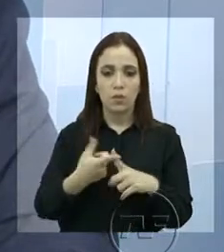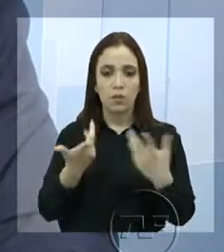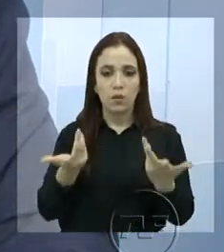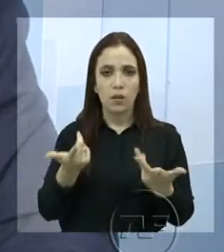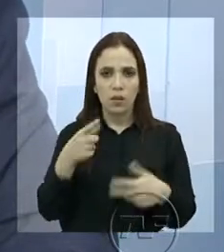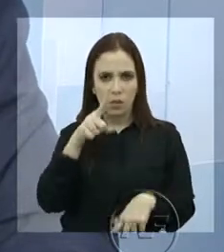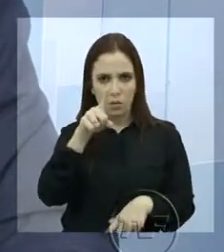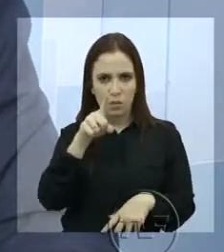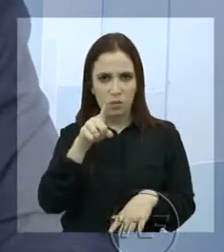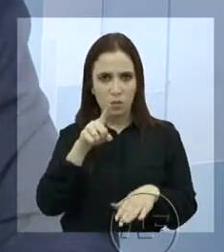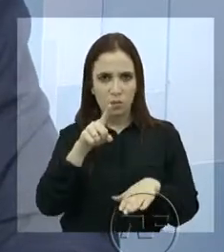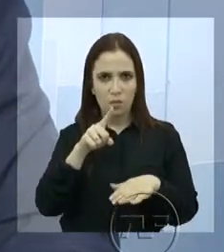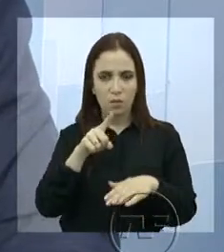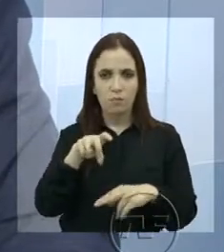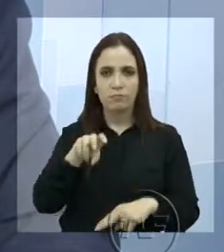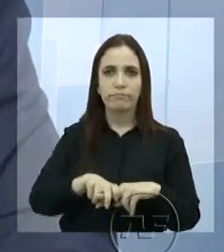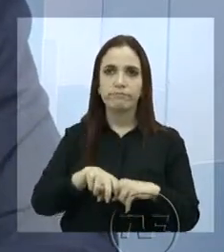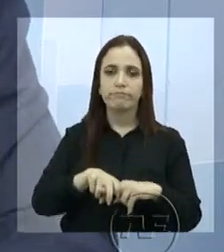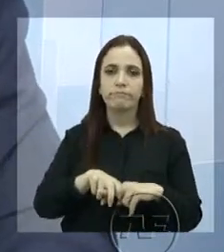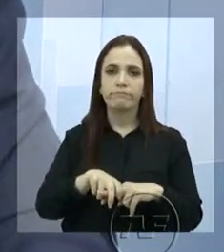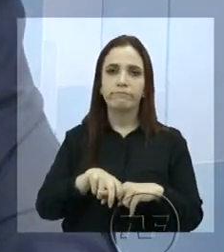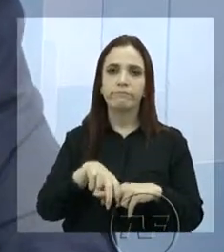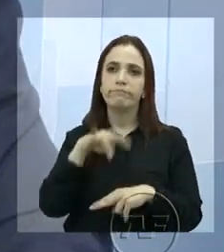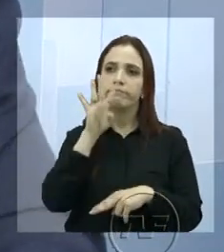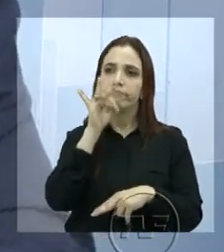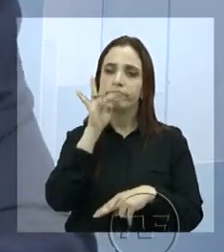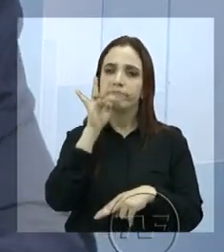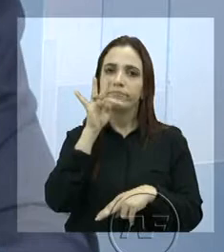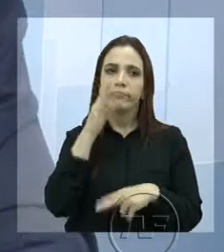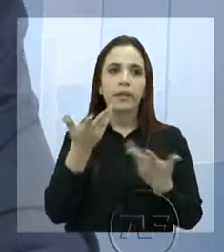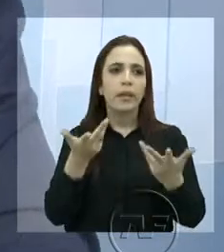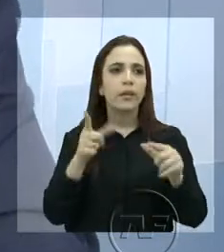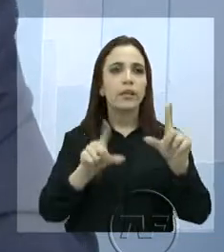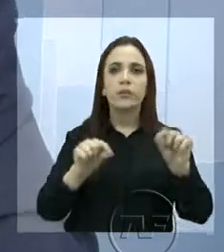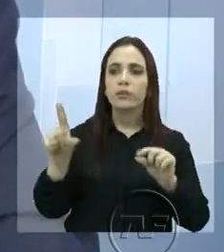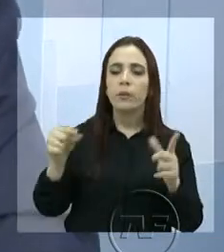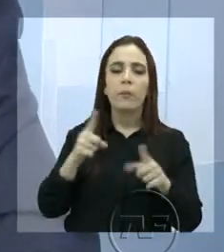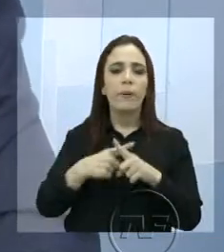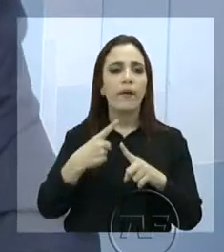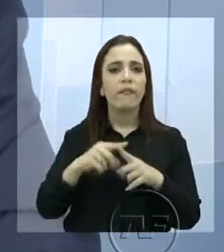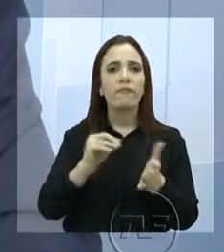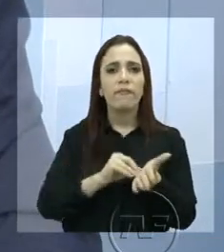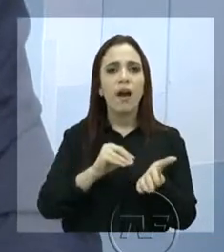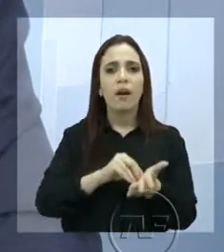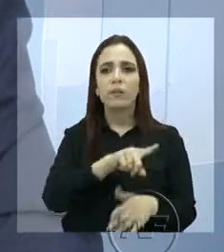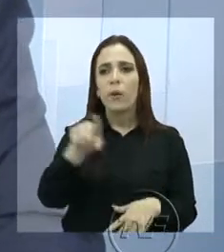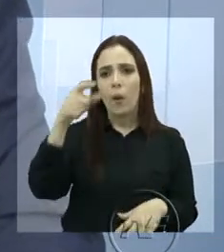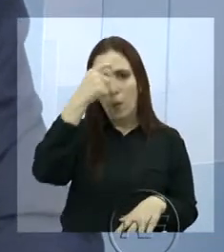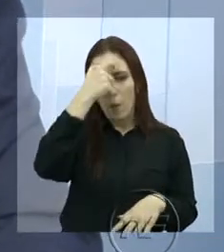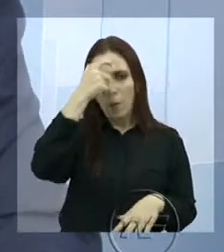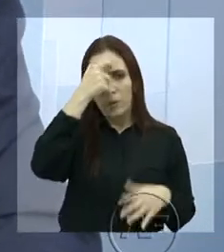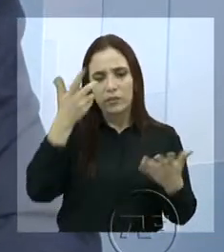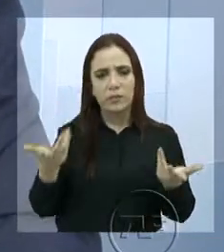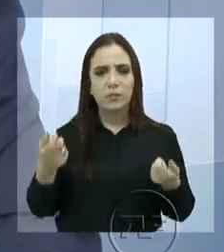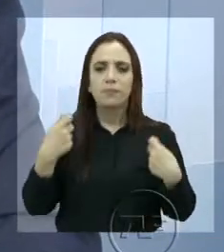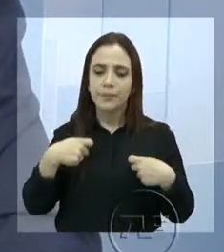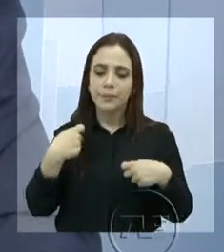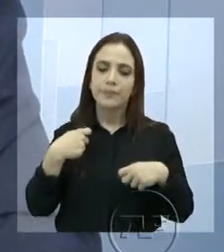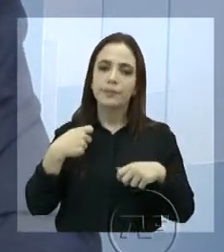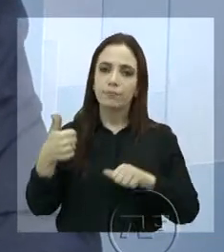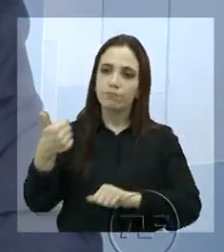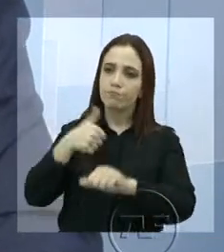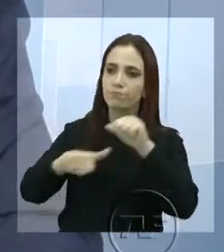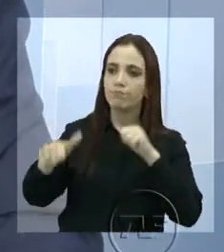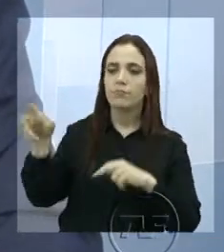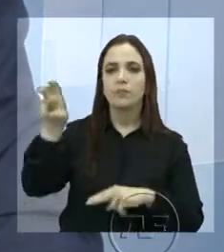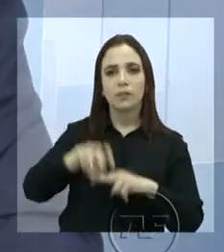fica sentado e quem fica em pé, porque muitas vezes falta ainda essa consciência de que nós deveríamos ceder o lugar para essas